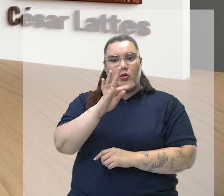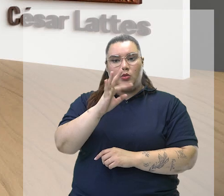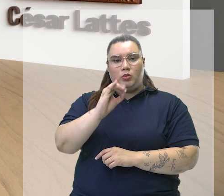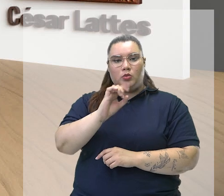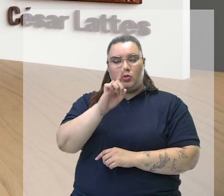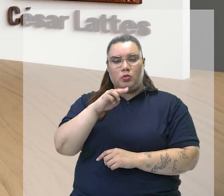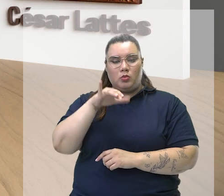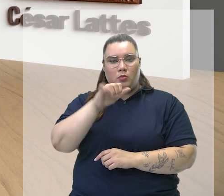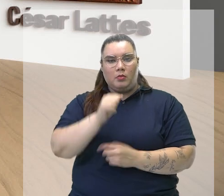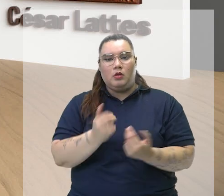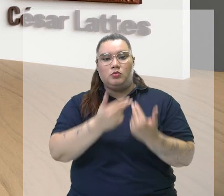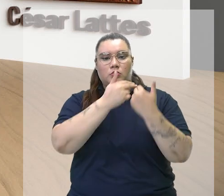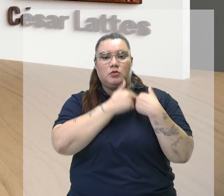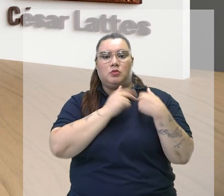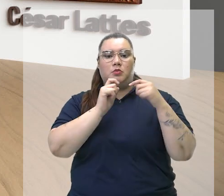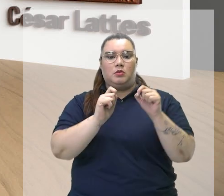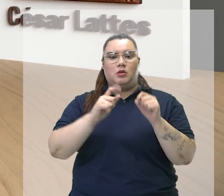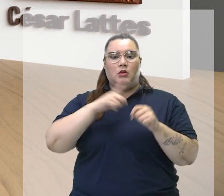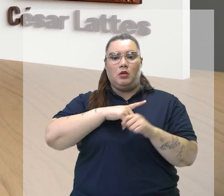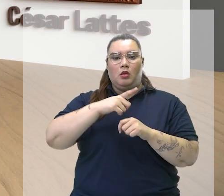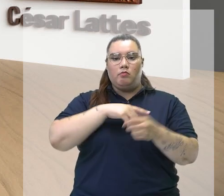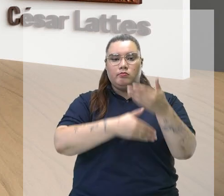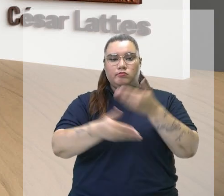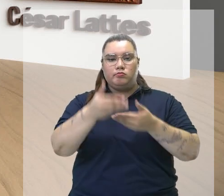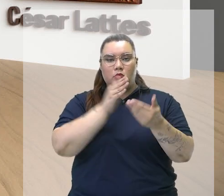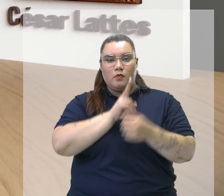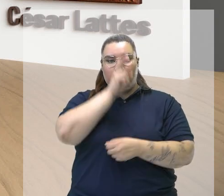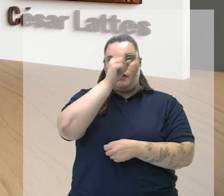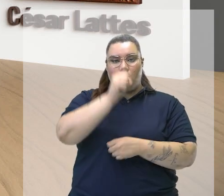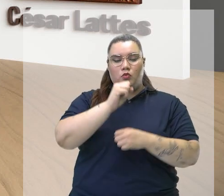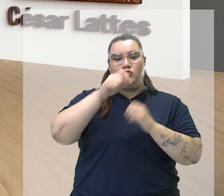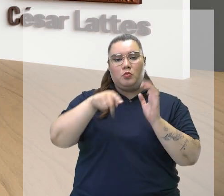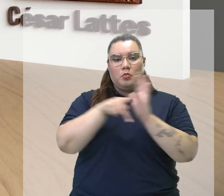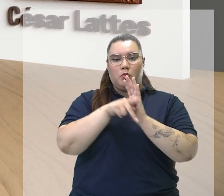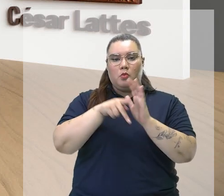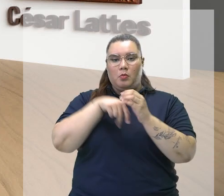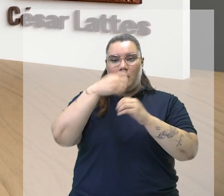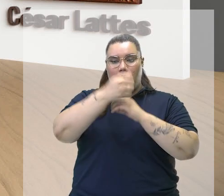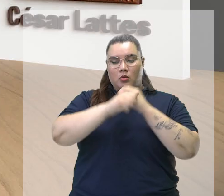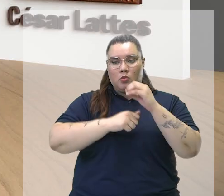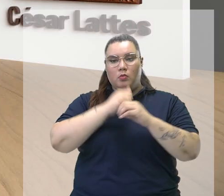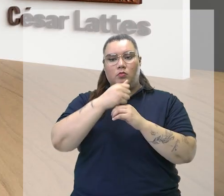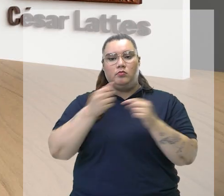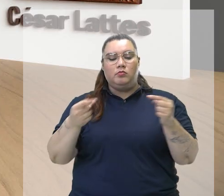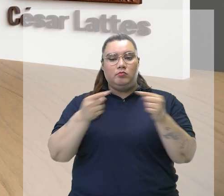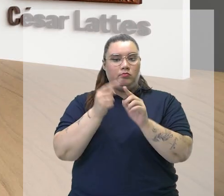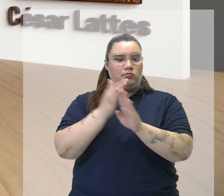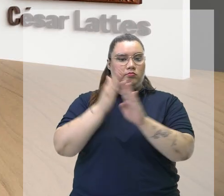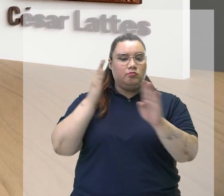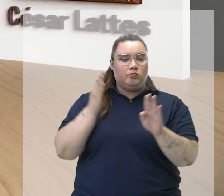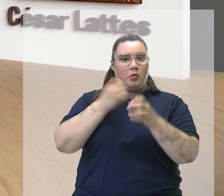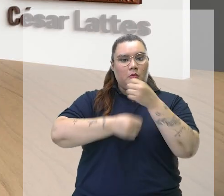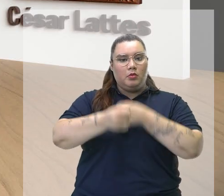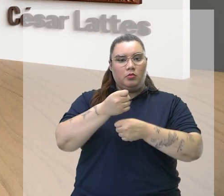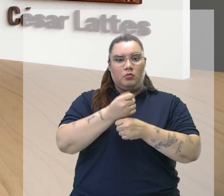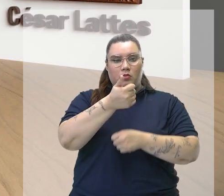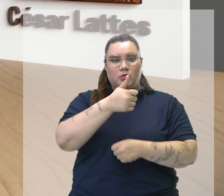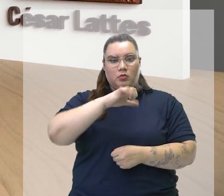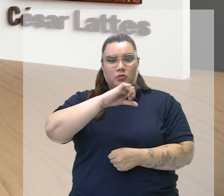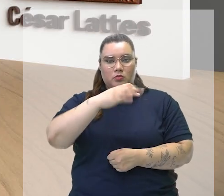forte que mantém os núcleos atômicos coesos. Essa descoberta, realizada em